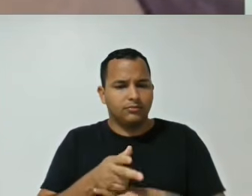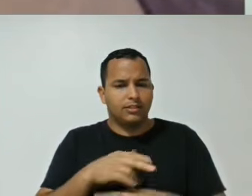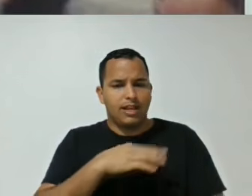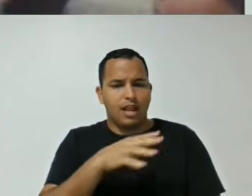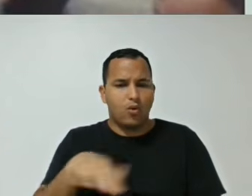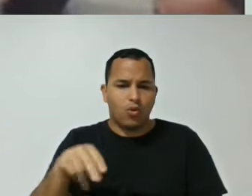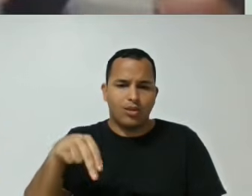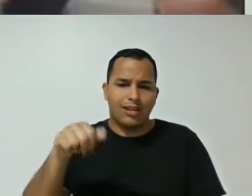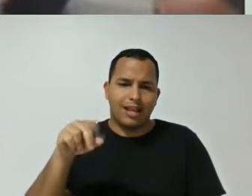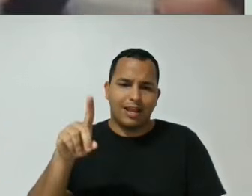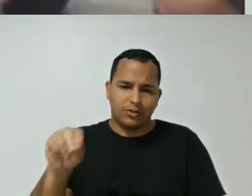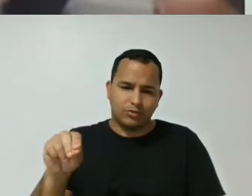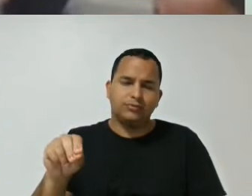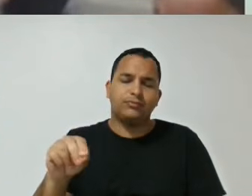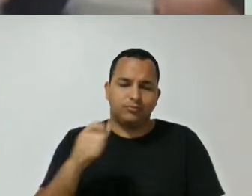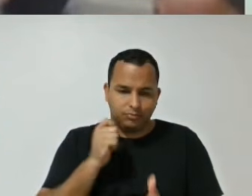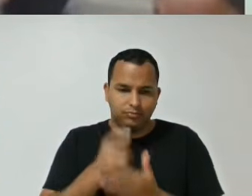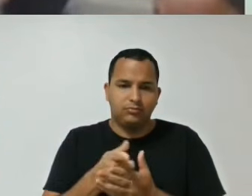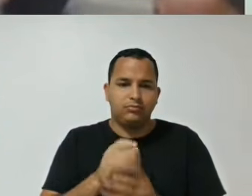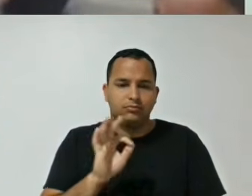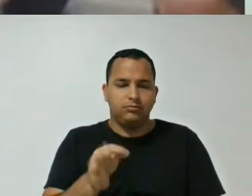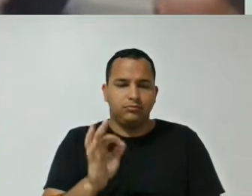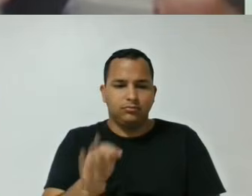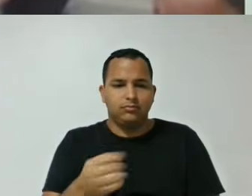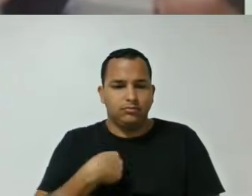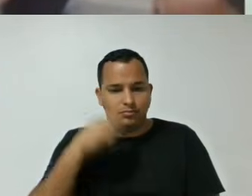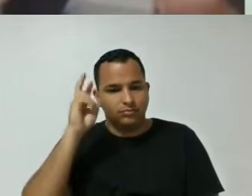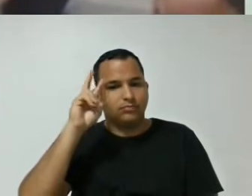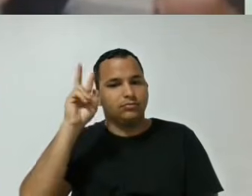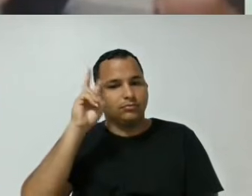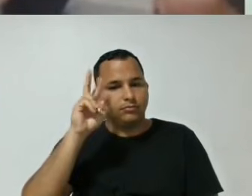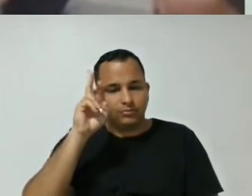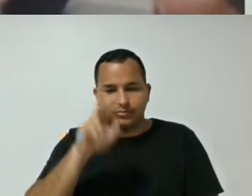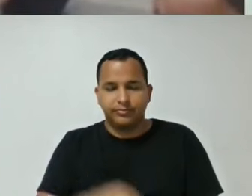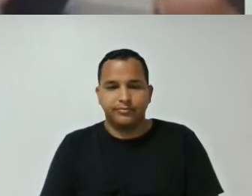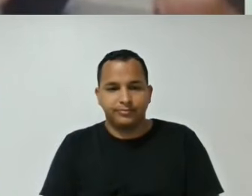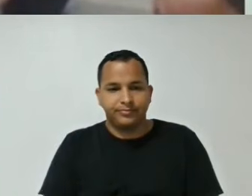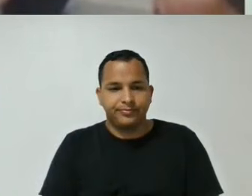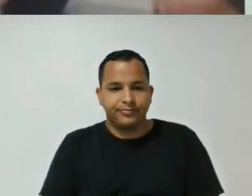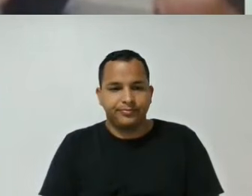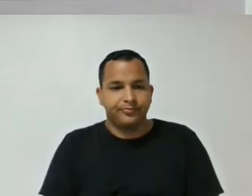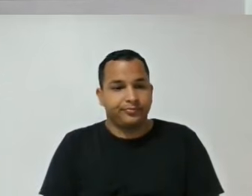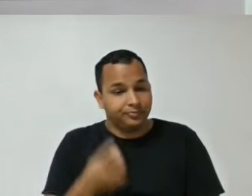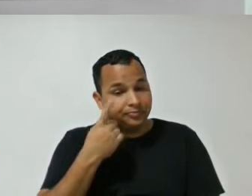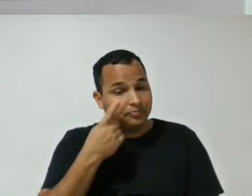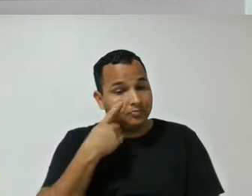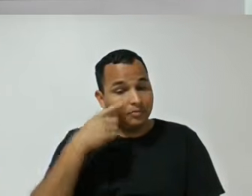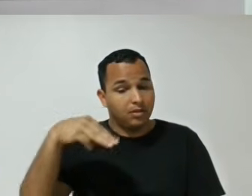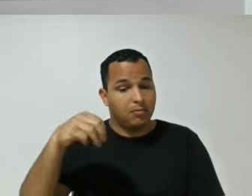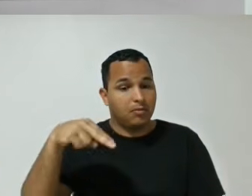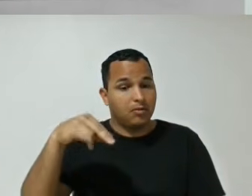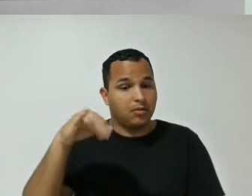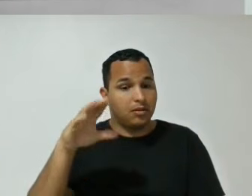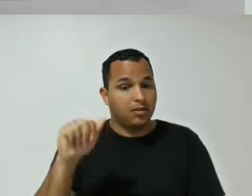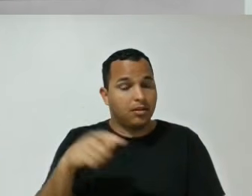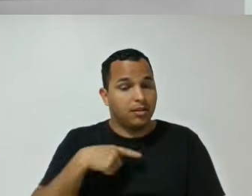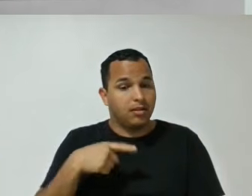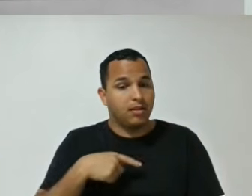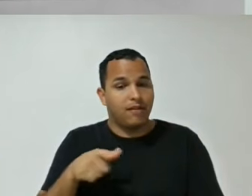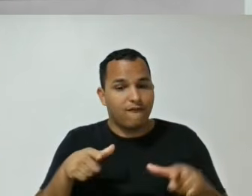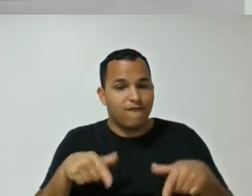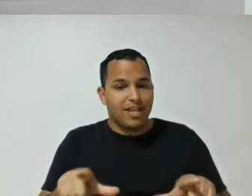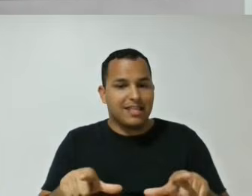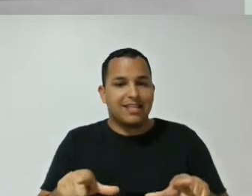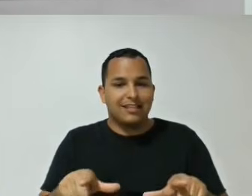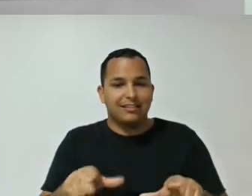para São Bernardo. Eu me lembro disso. Eu esse vou sarau, verificar com a Mônica para ver se a gente tem algumas fitas lá. Quem sabe a